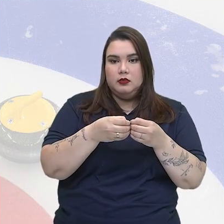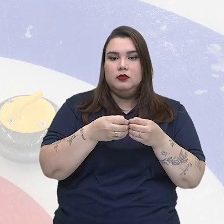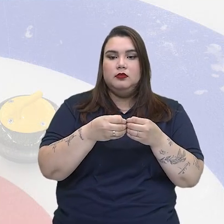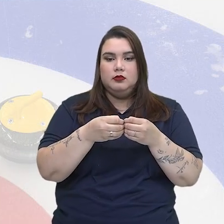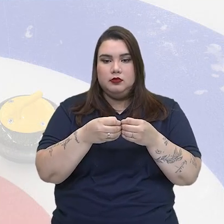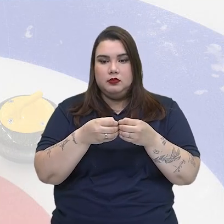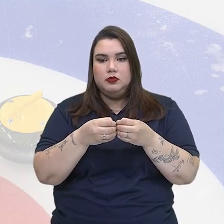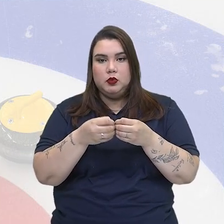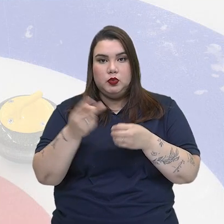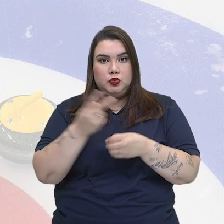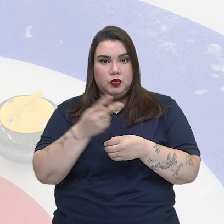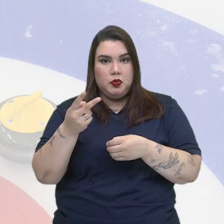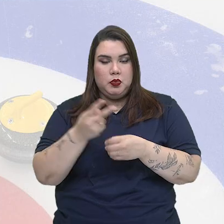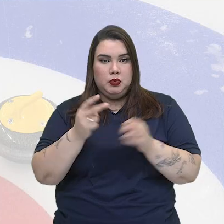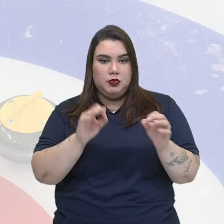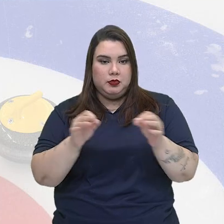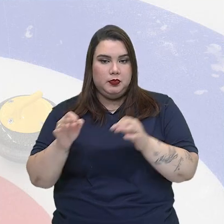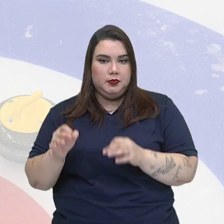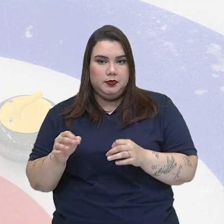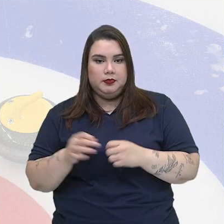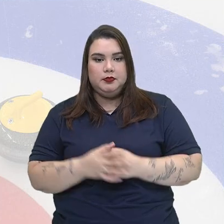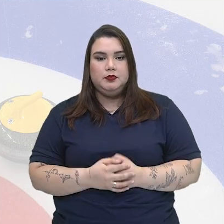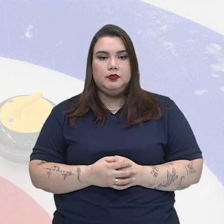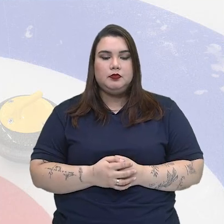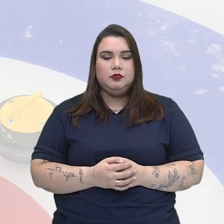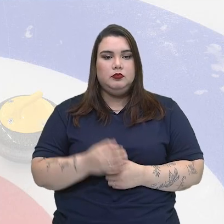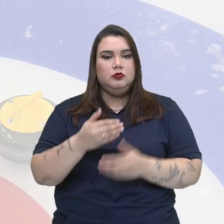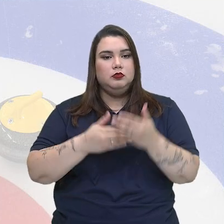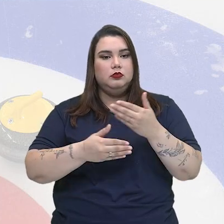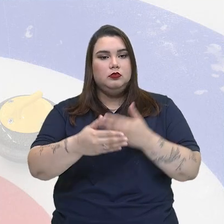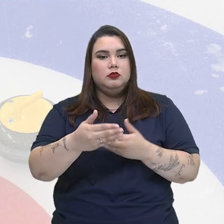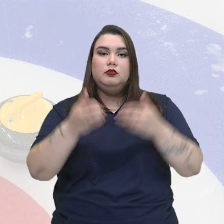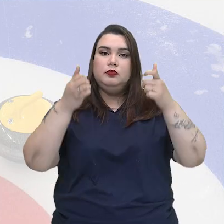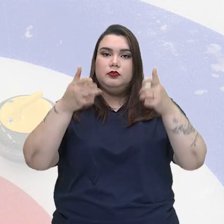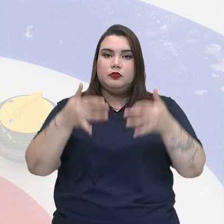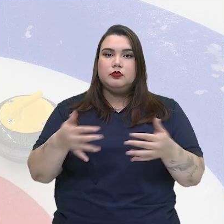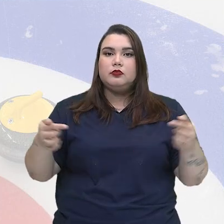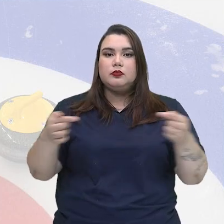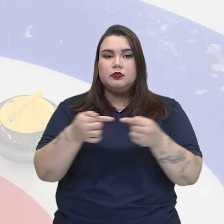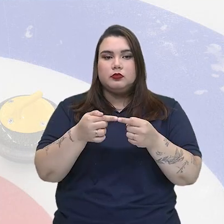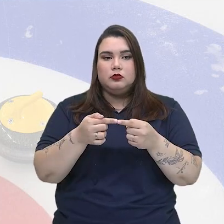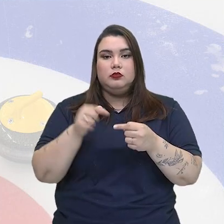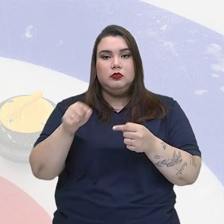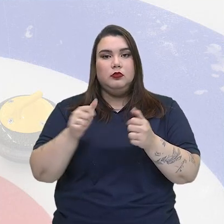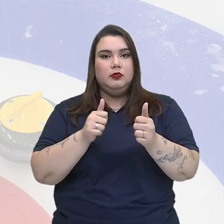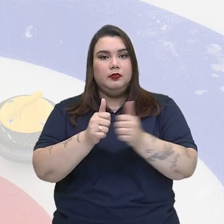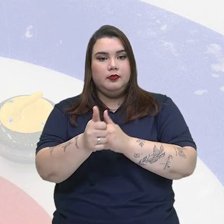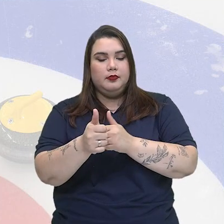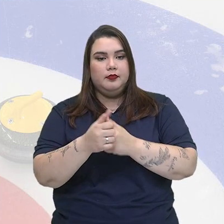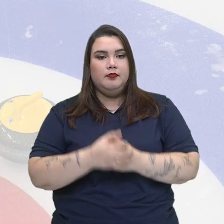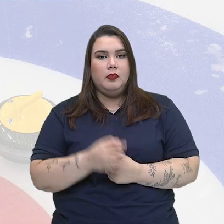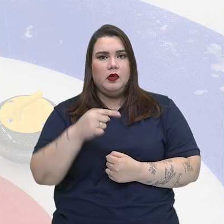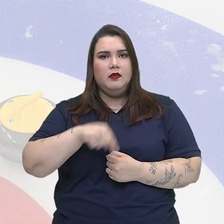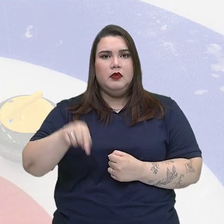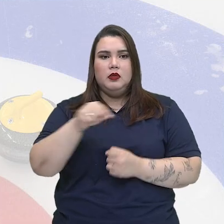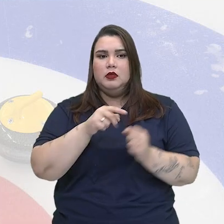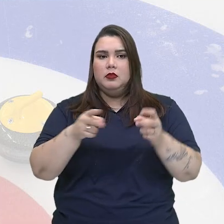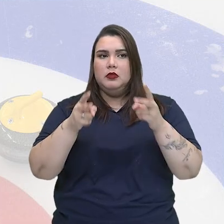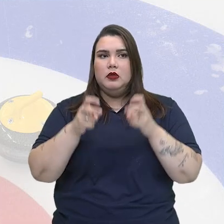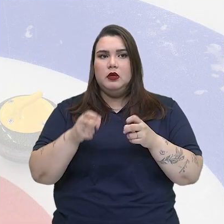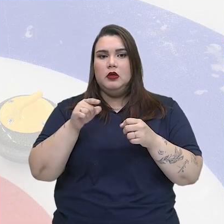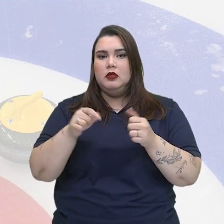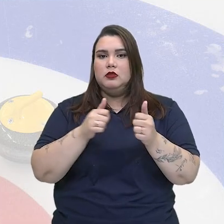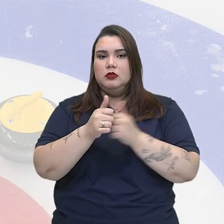bom? Prosseguindo, falando ainda um pouquinho sobre o curling, vocês viram aí que nós temos objetos, né?